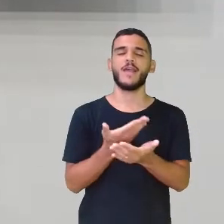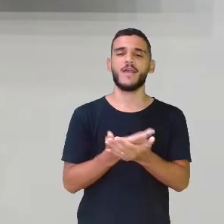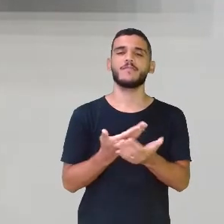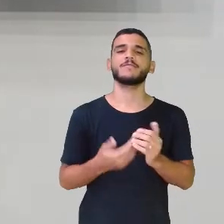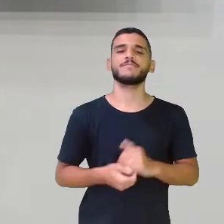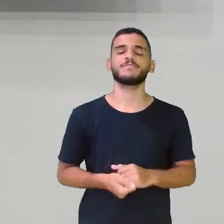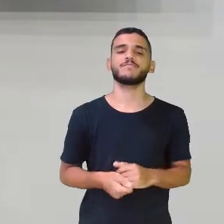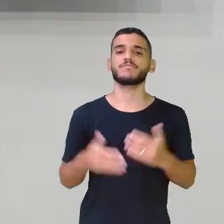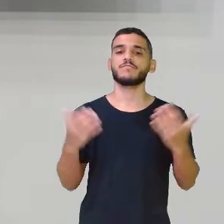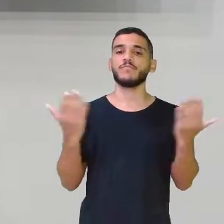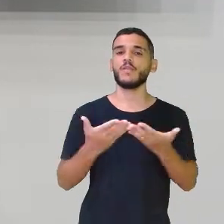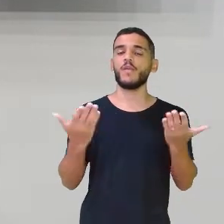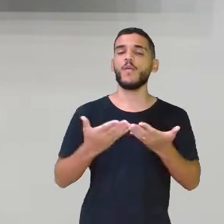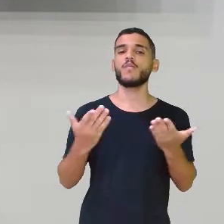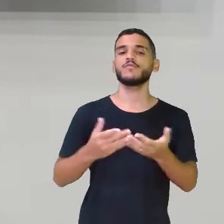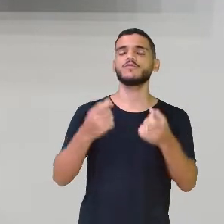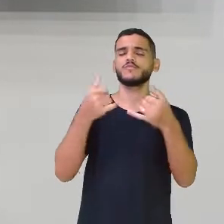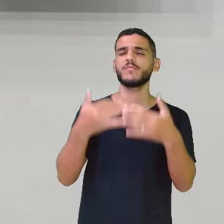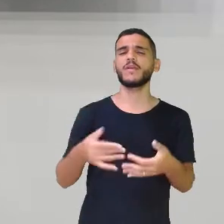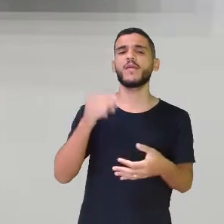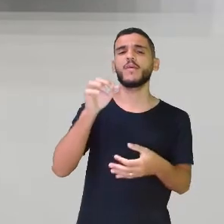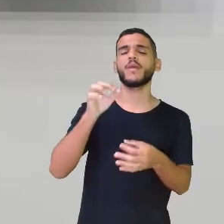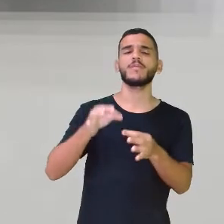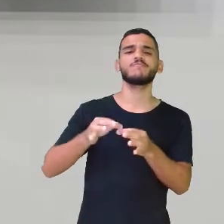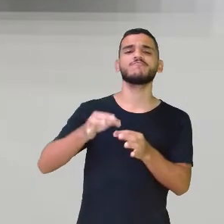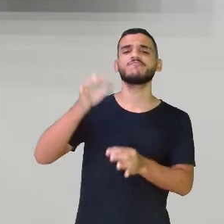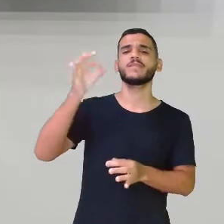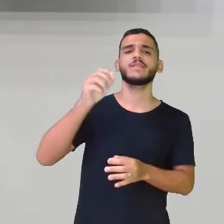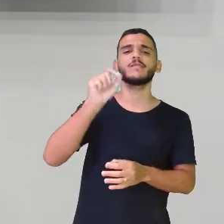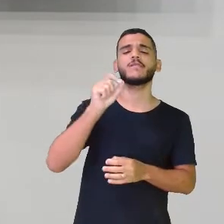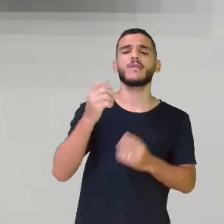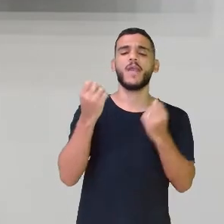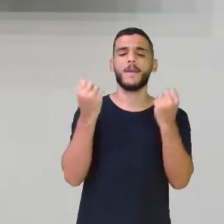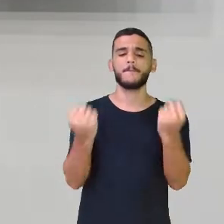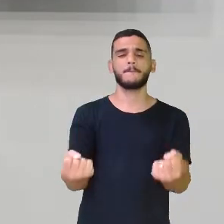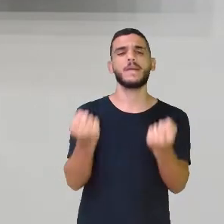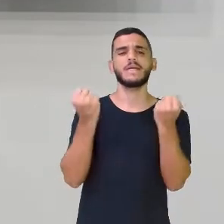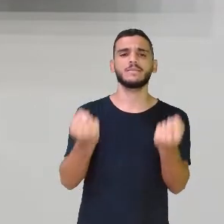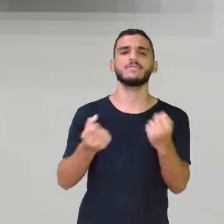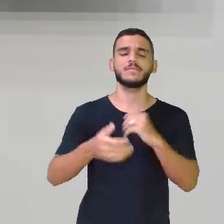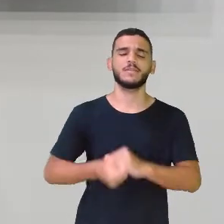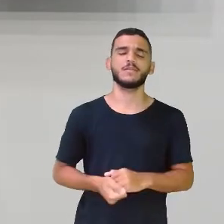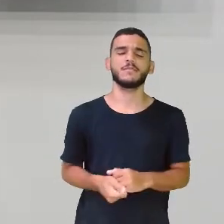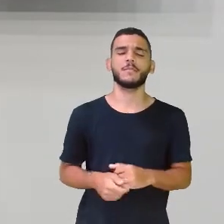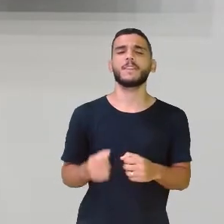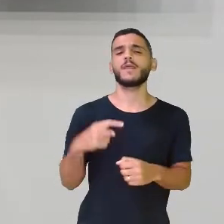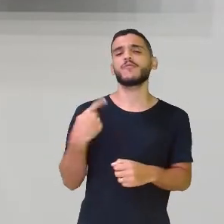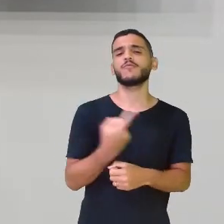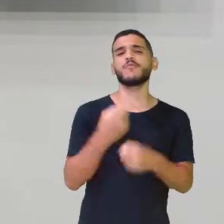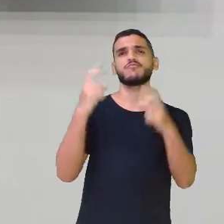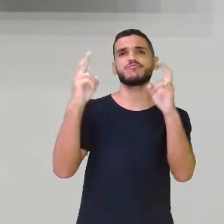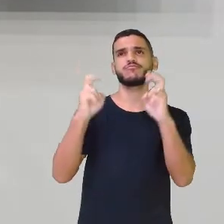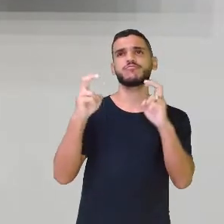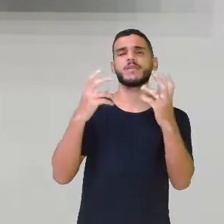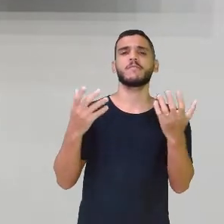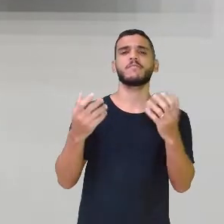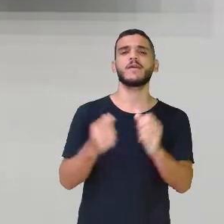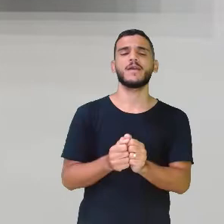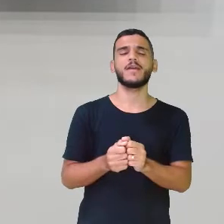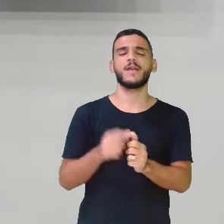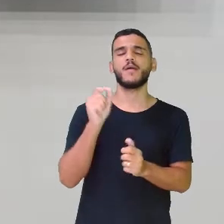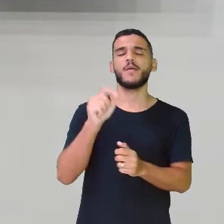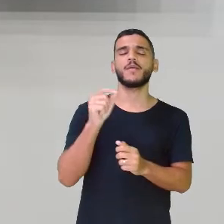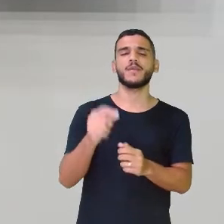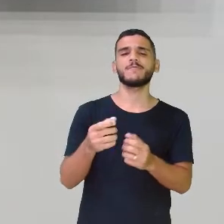um pouco hoje sobre as medidas de massa. Quando a gente fala de grandezas e medidas, a gente pode